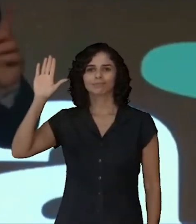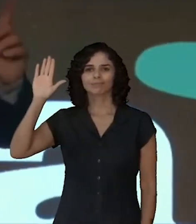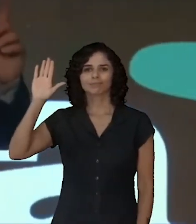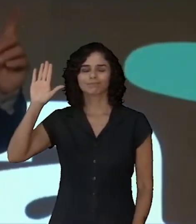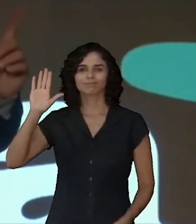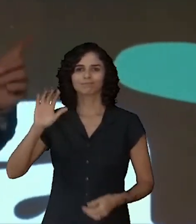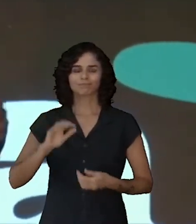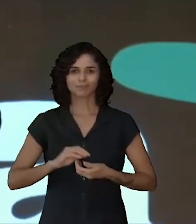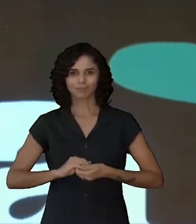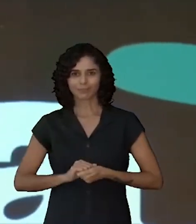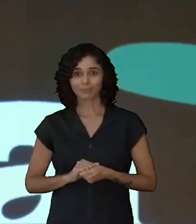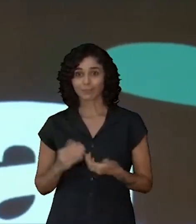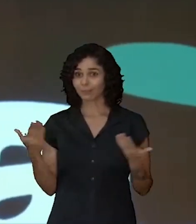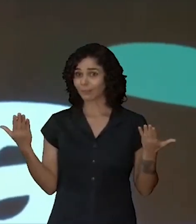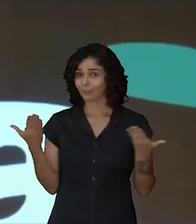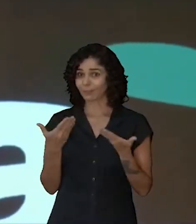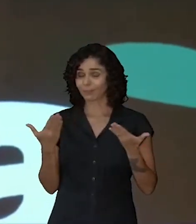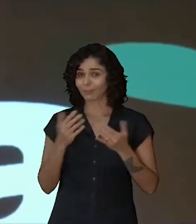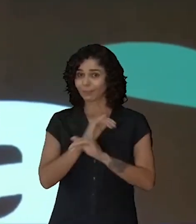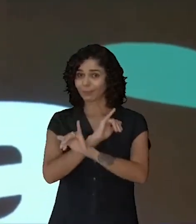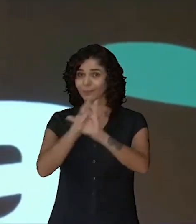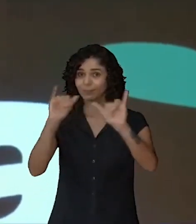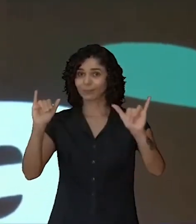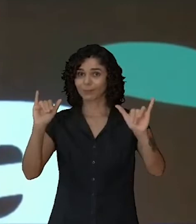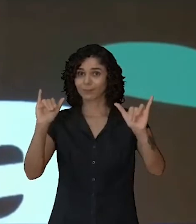Agora deixa eu dizer uma coisa para você.